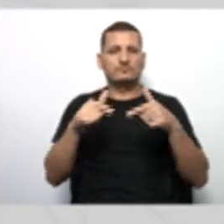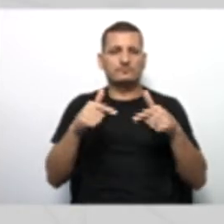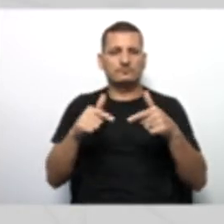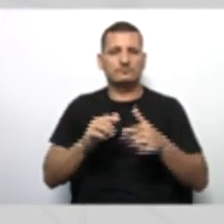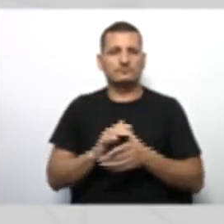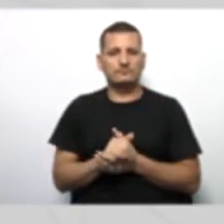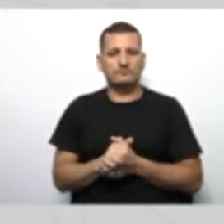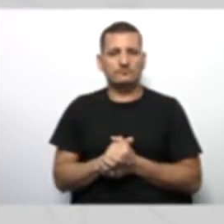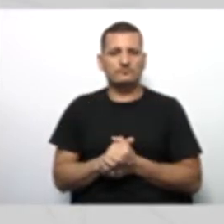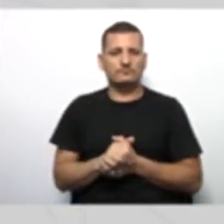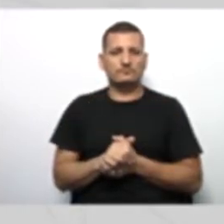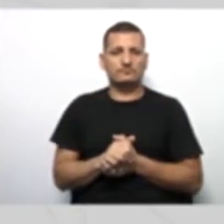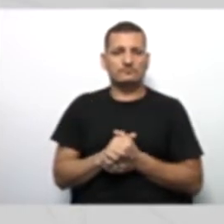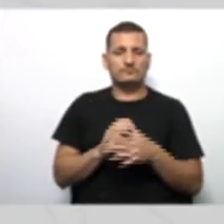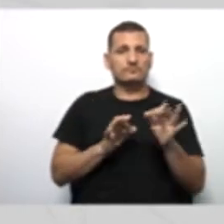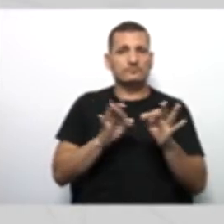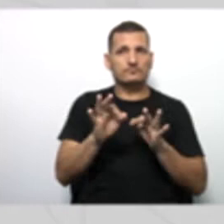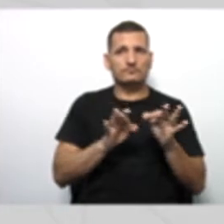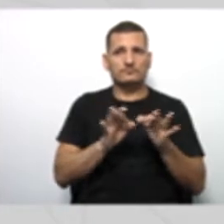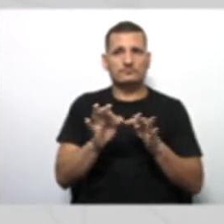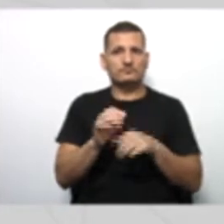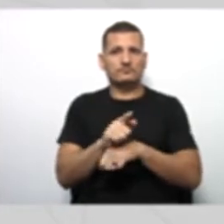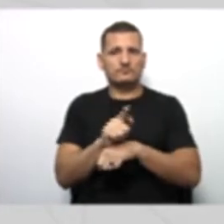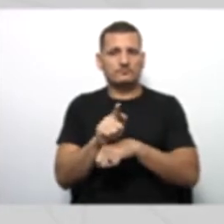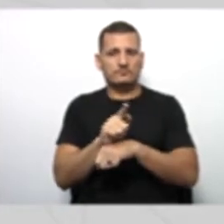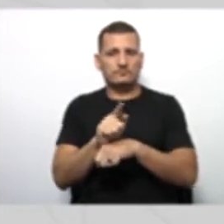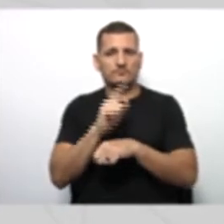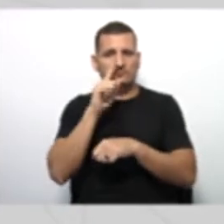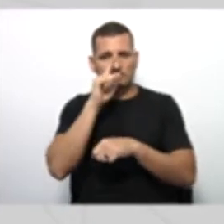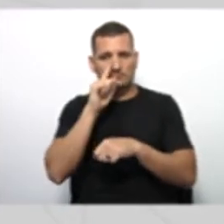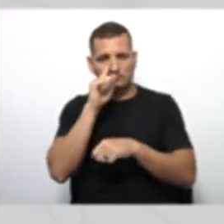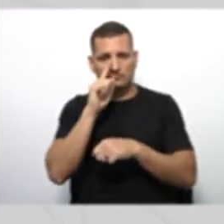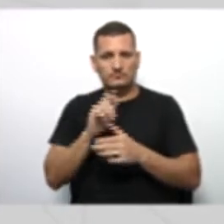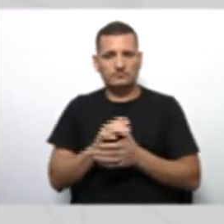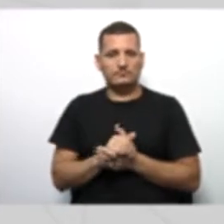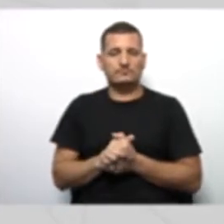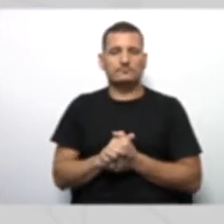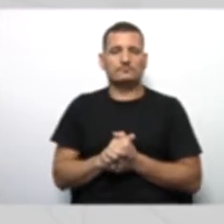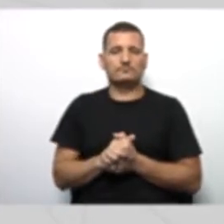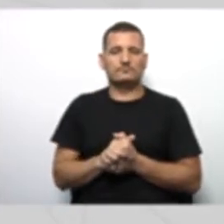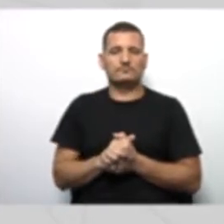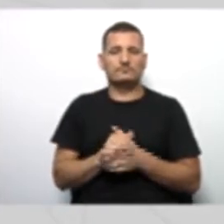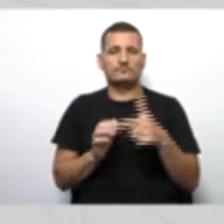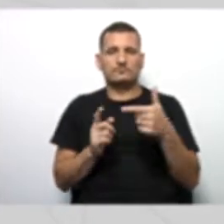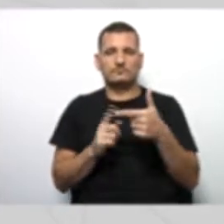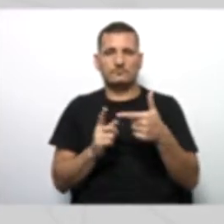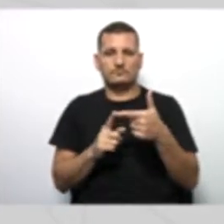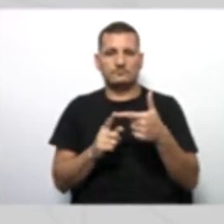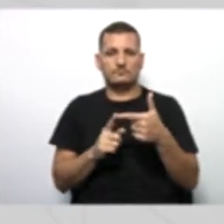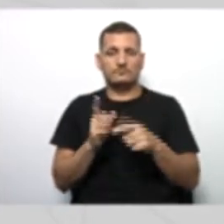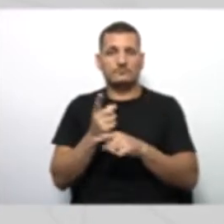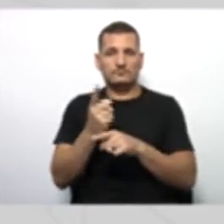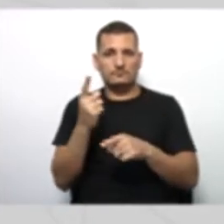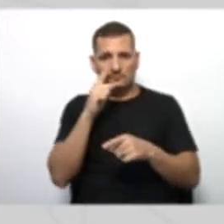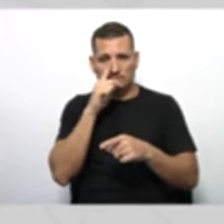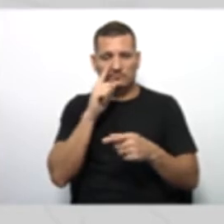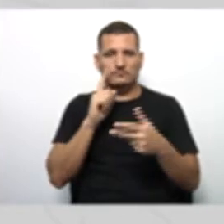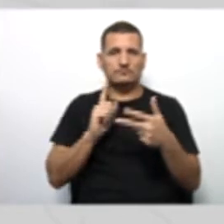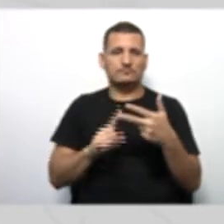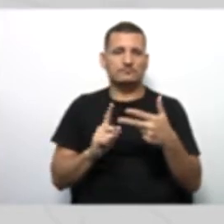isso. Planejar o gerenciamento de riscos. A segunda atividade, identificar os riscos. A